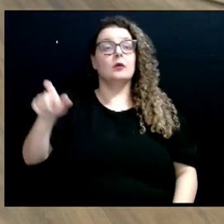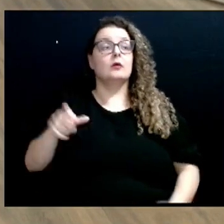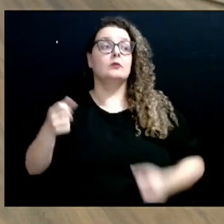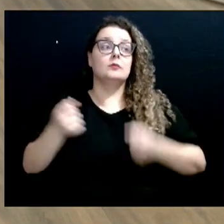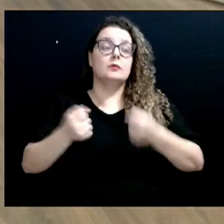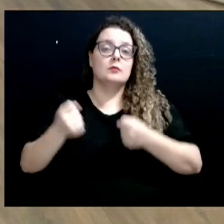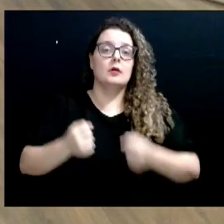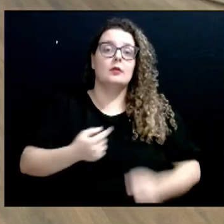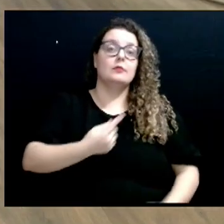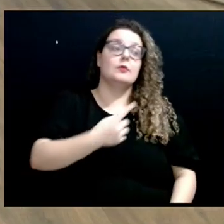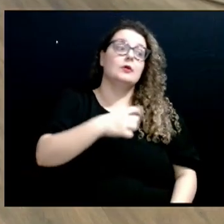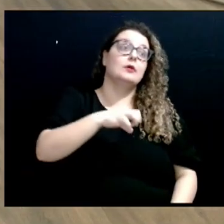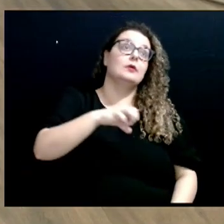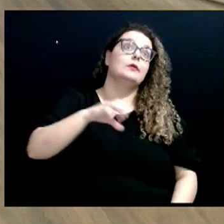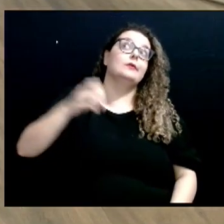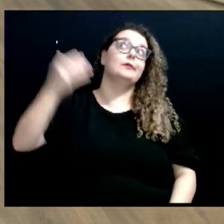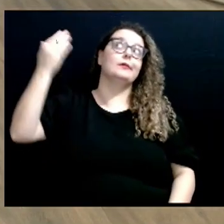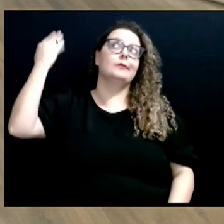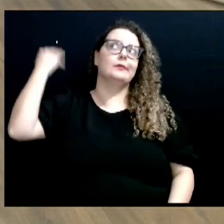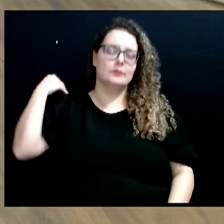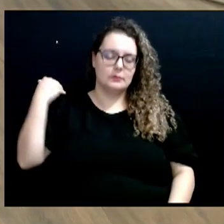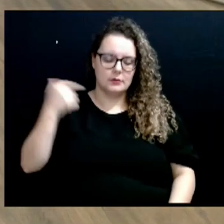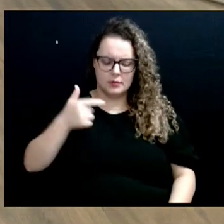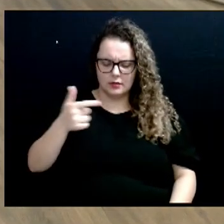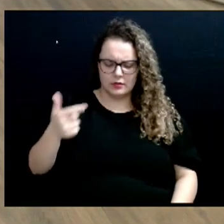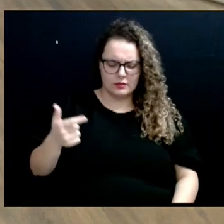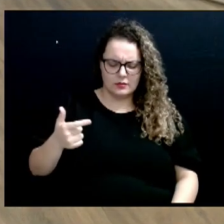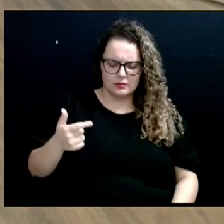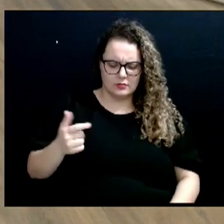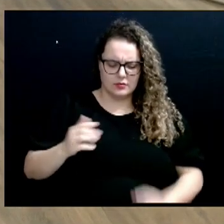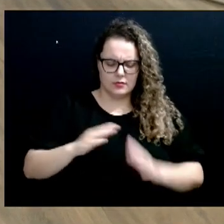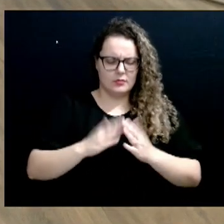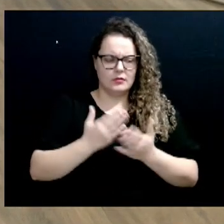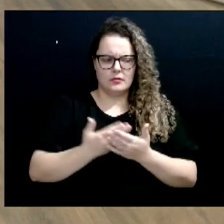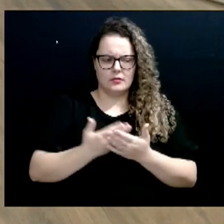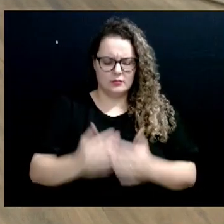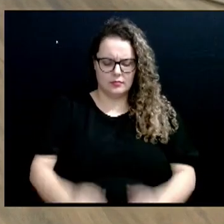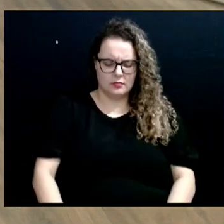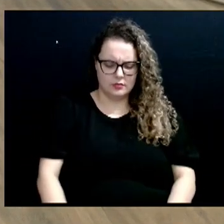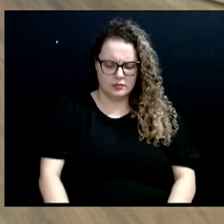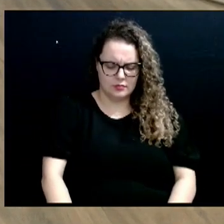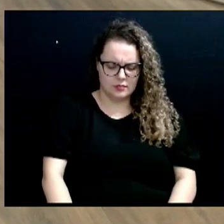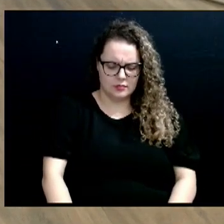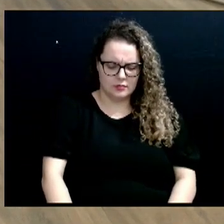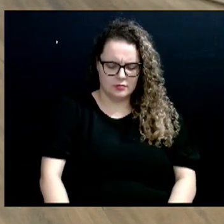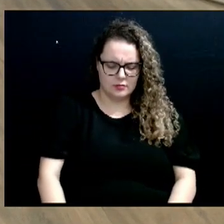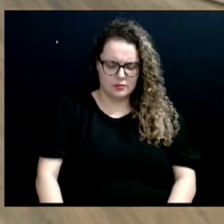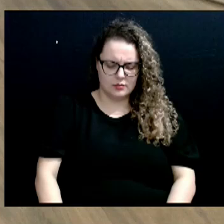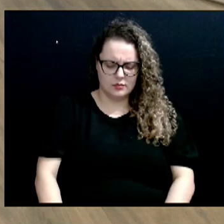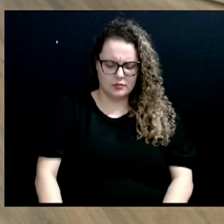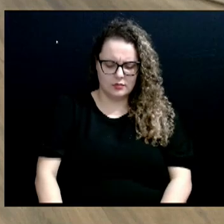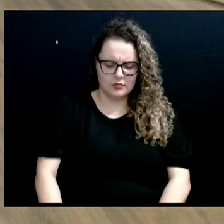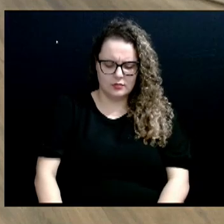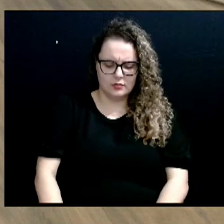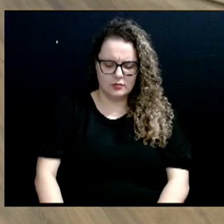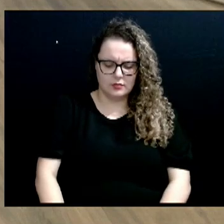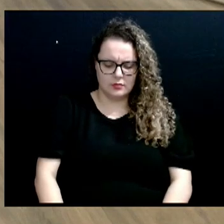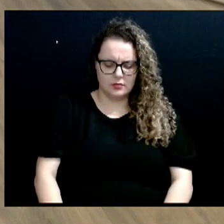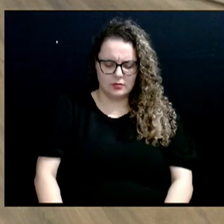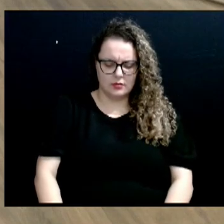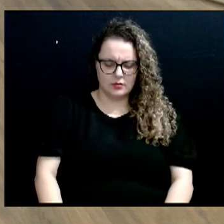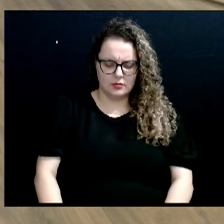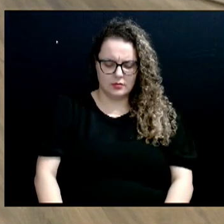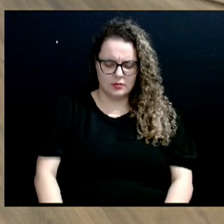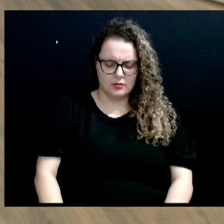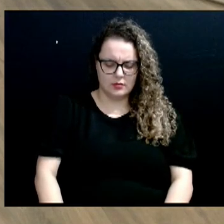1900 e tralalá, não tinha esse negócio de autoescola. Só que lá atrás, a gente não tinha a quantidade de trânsito que tem hoje, a quantidade